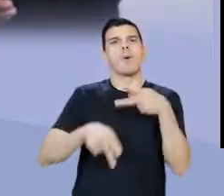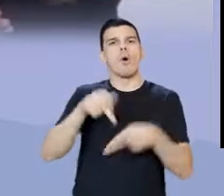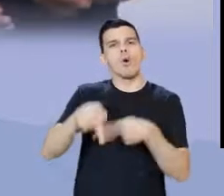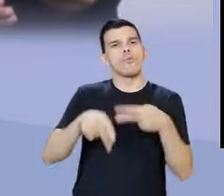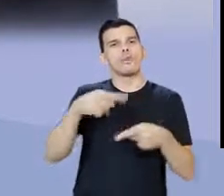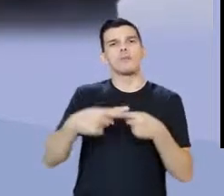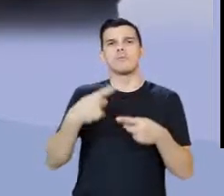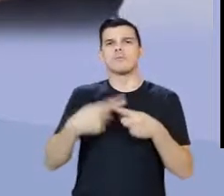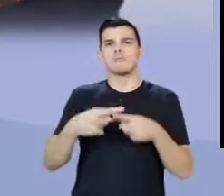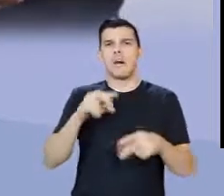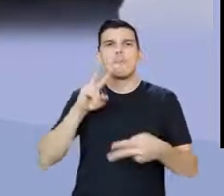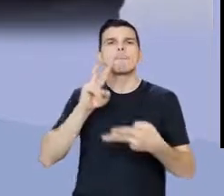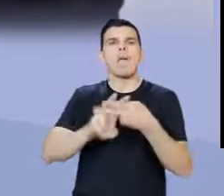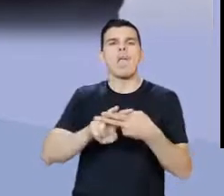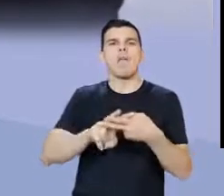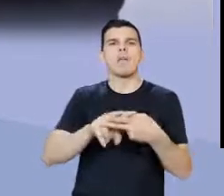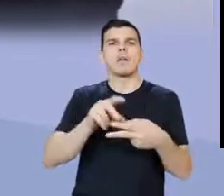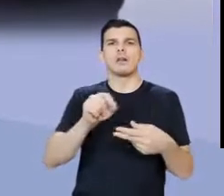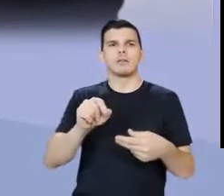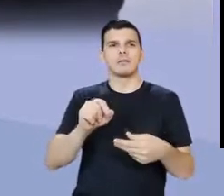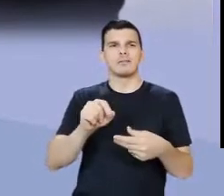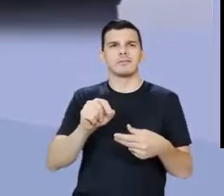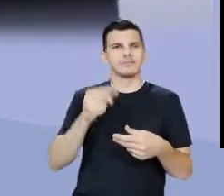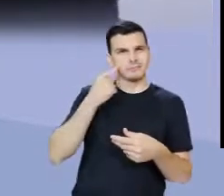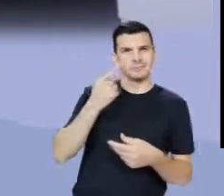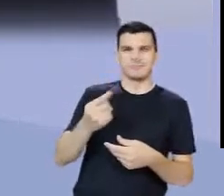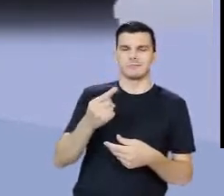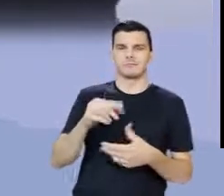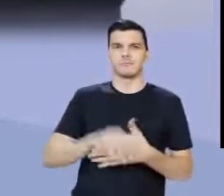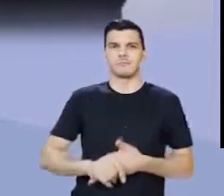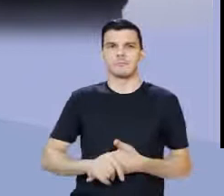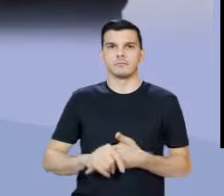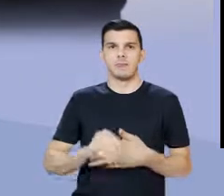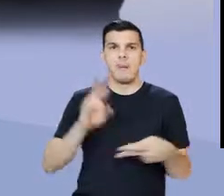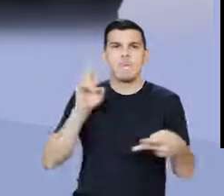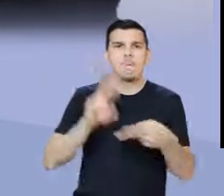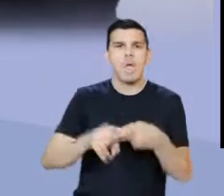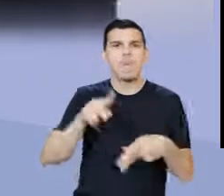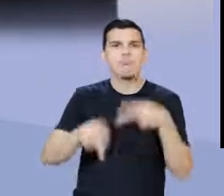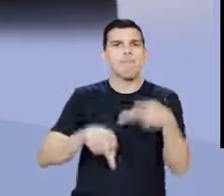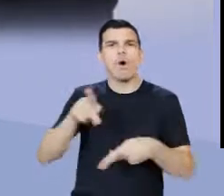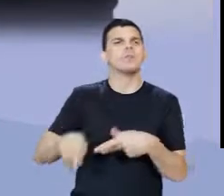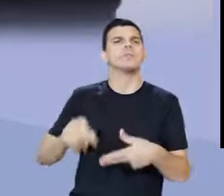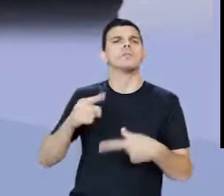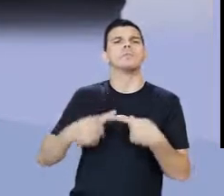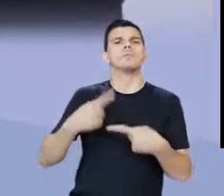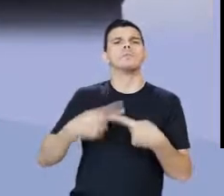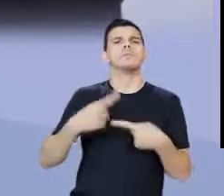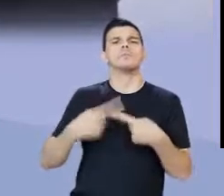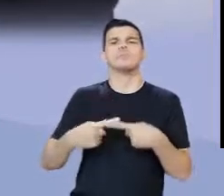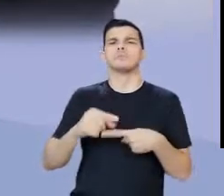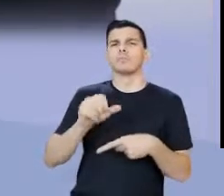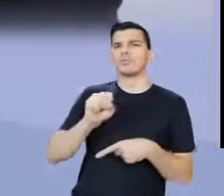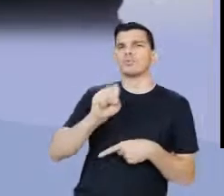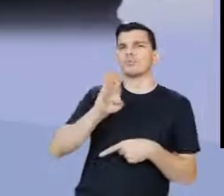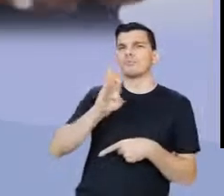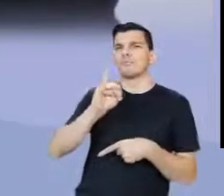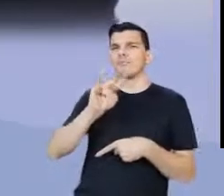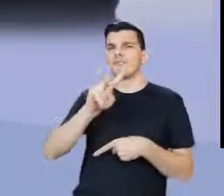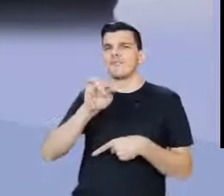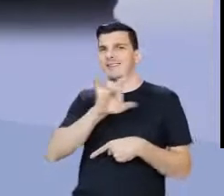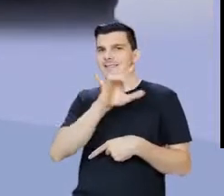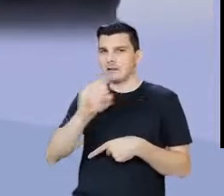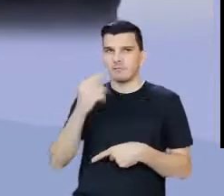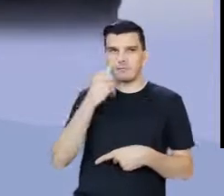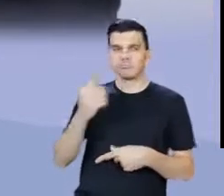lideranças populares por crimes de subversão. Não, essa ideia de deter alguém, né, por subversão